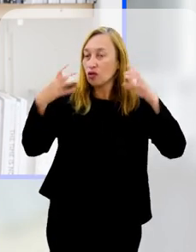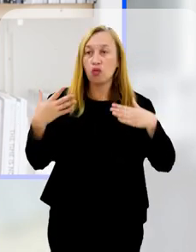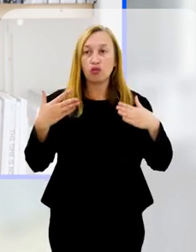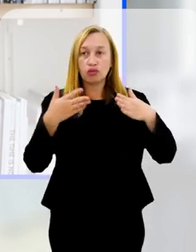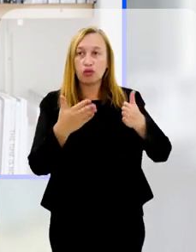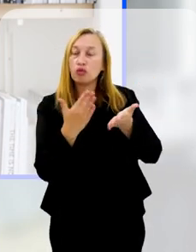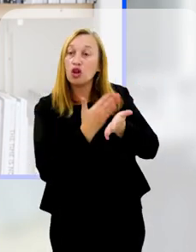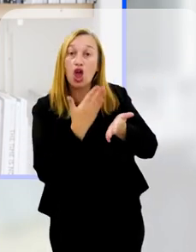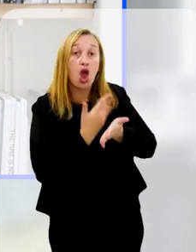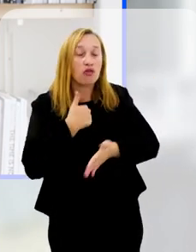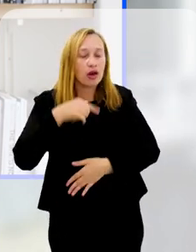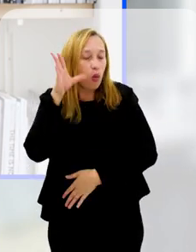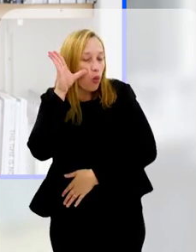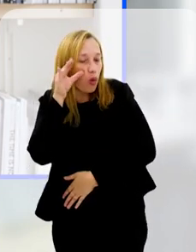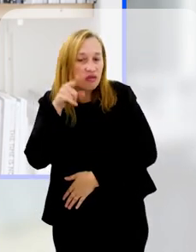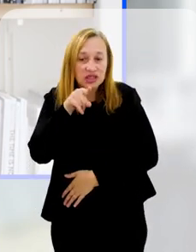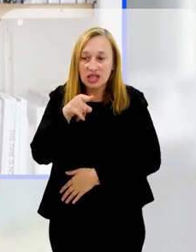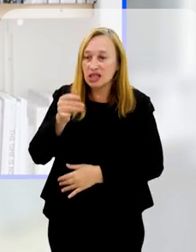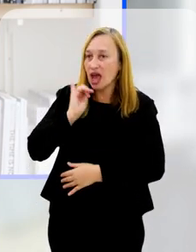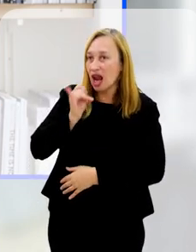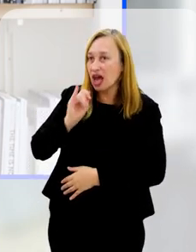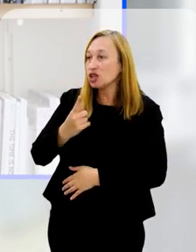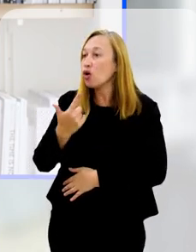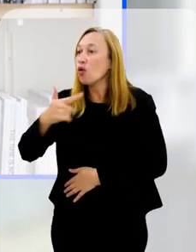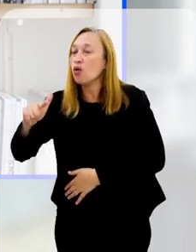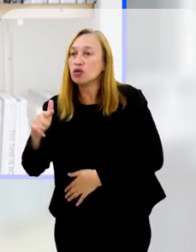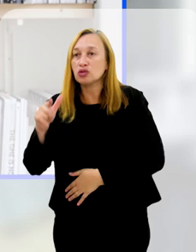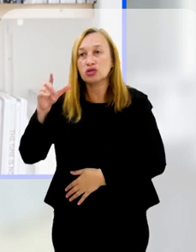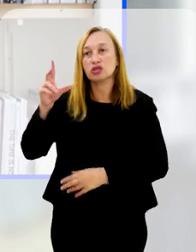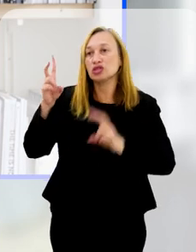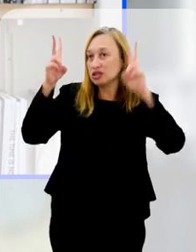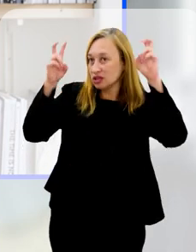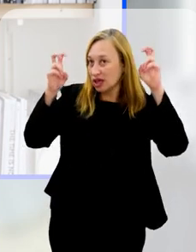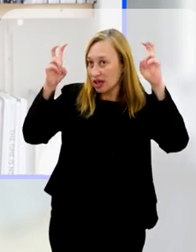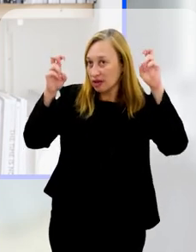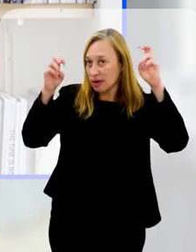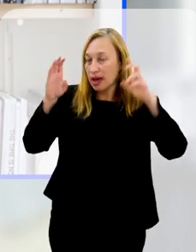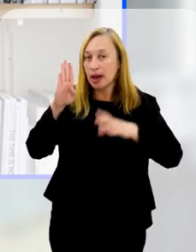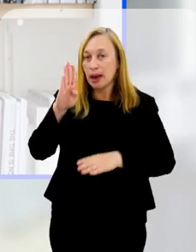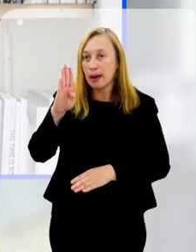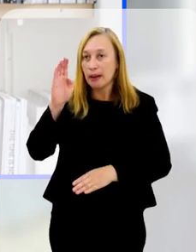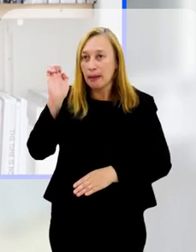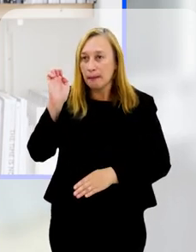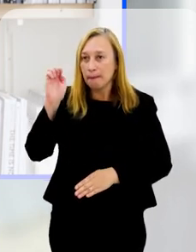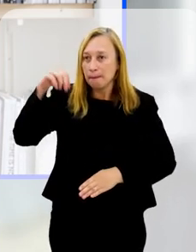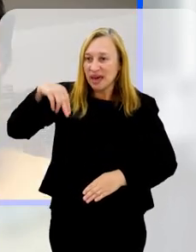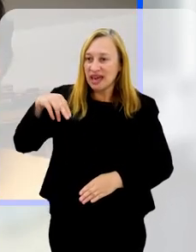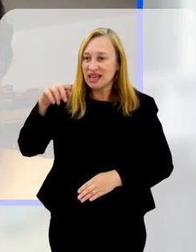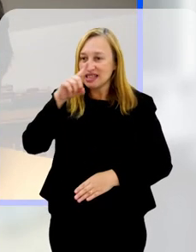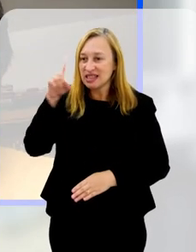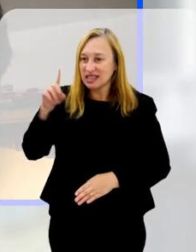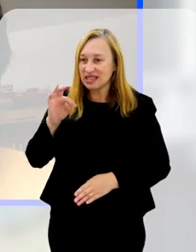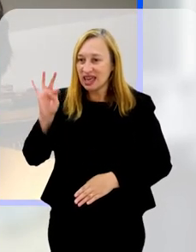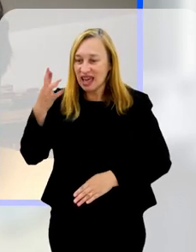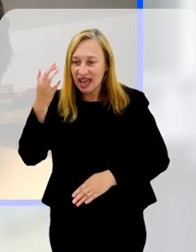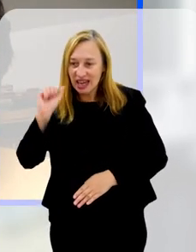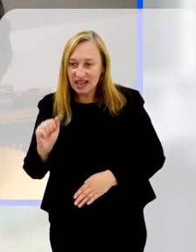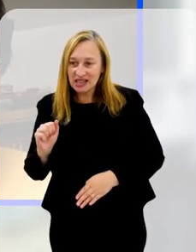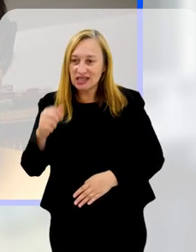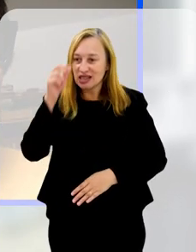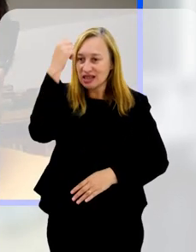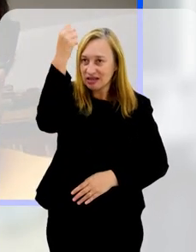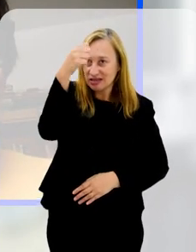o título do livro, né? Eu fiquei muito curioso que vocês relatam, entre outros temas, benzedeiras e curandeiros, né? Como é que foi